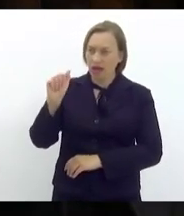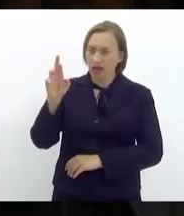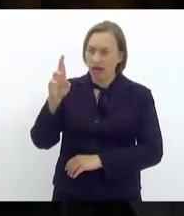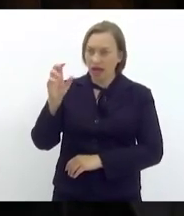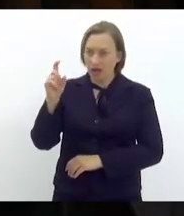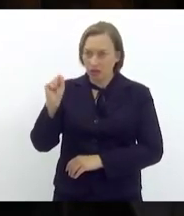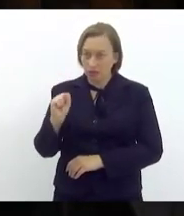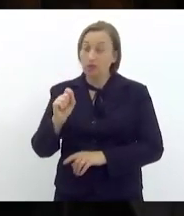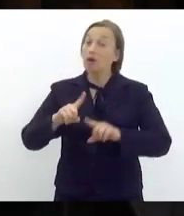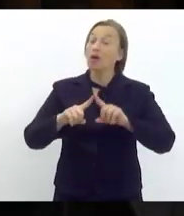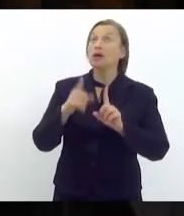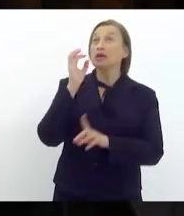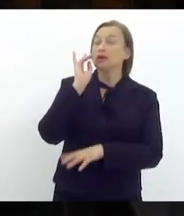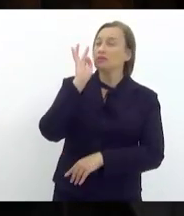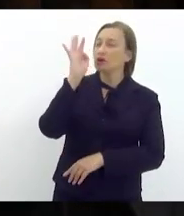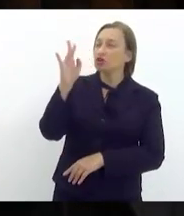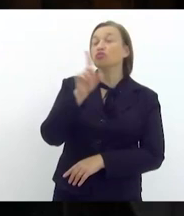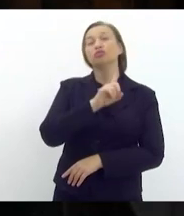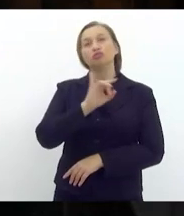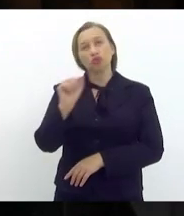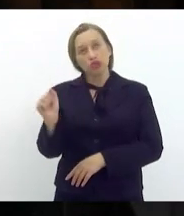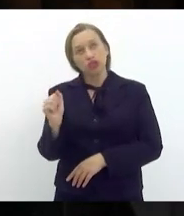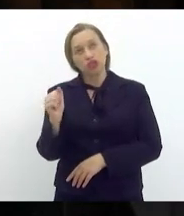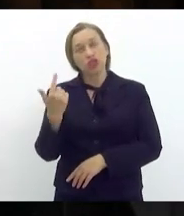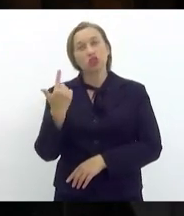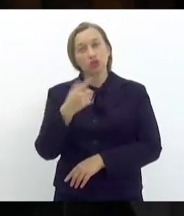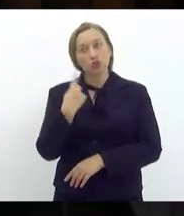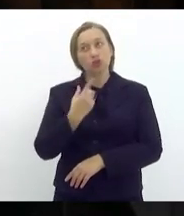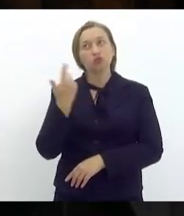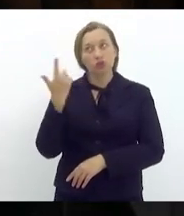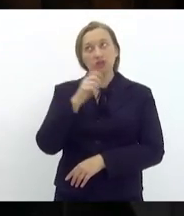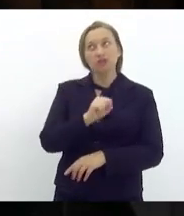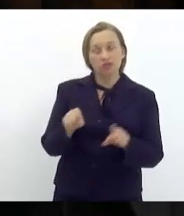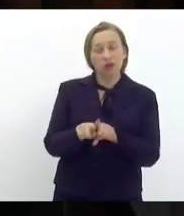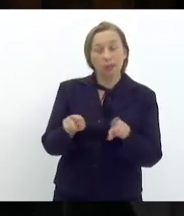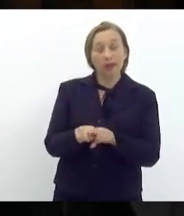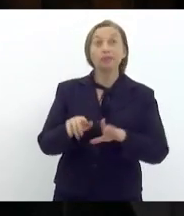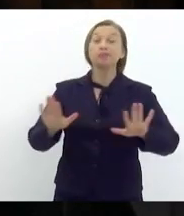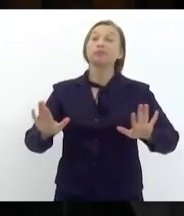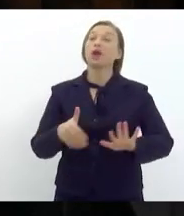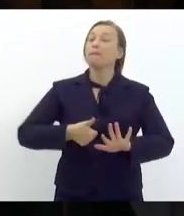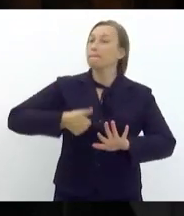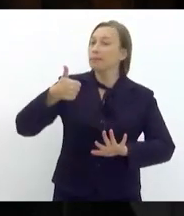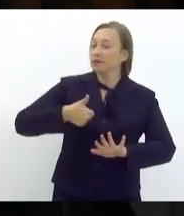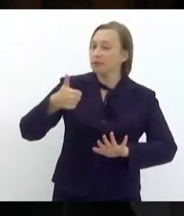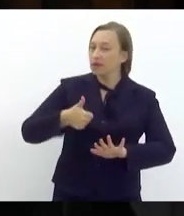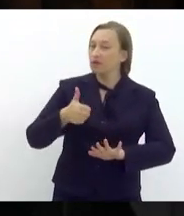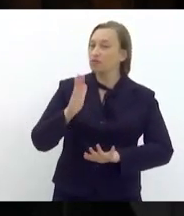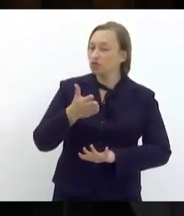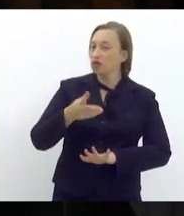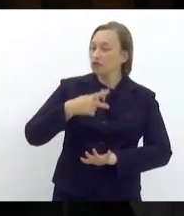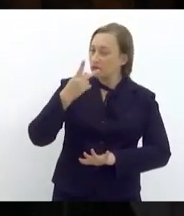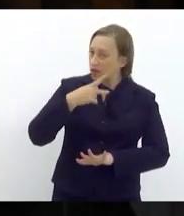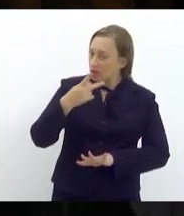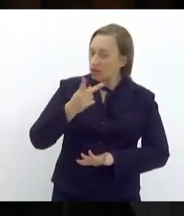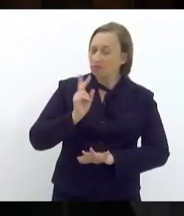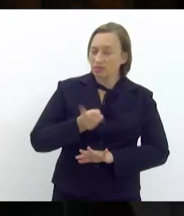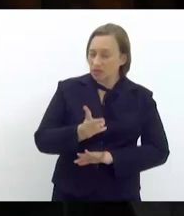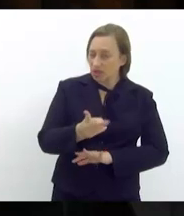imagino que um dia a gente chegará lá então o primeiro destaque destaque sempre faço